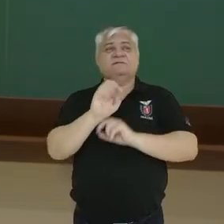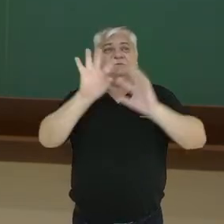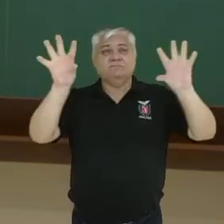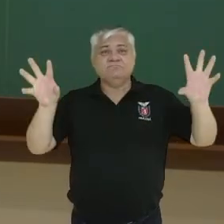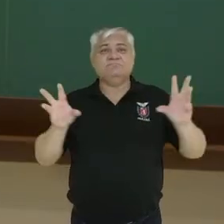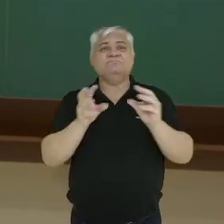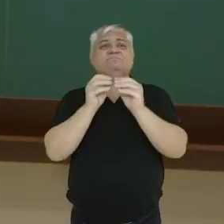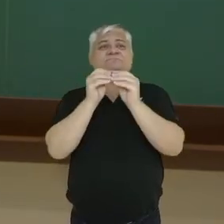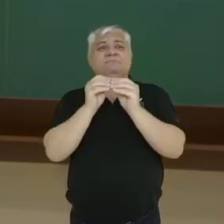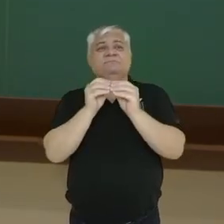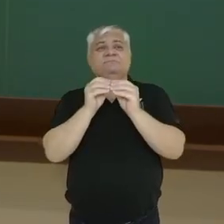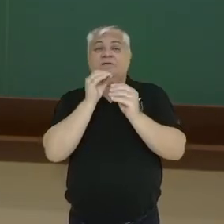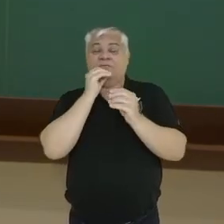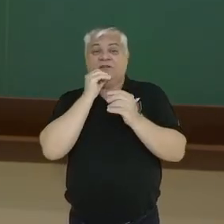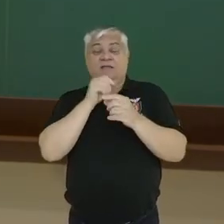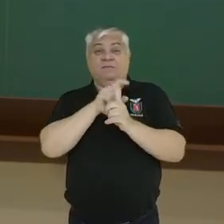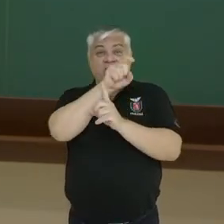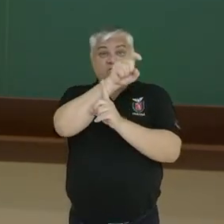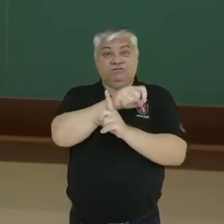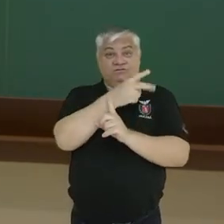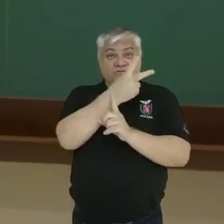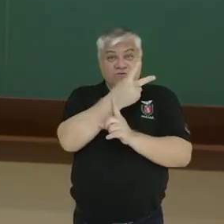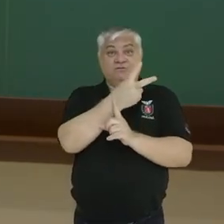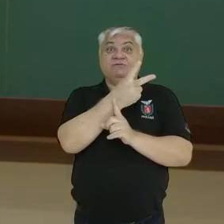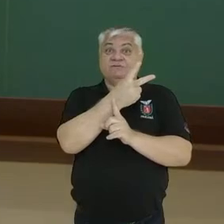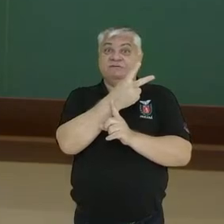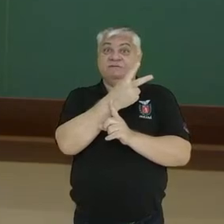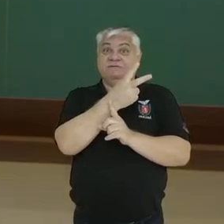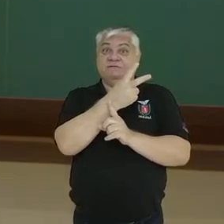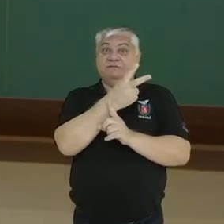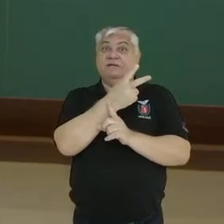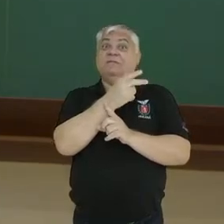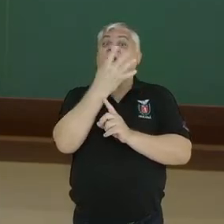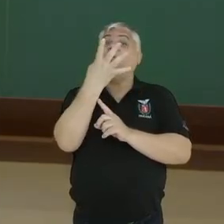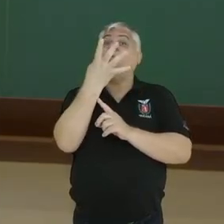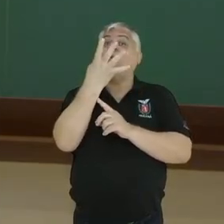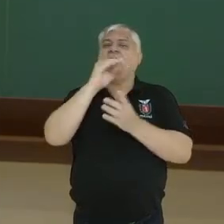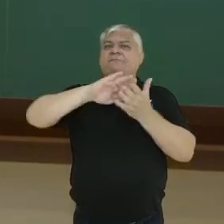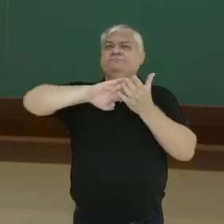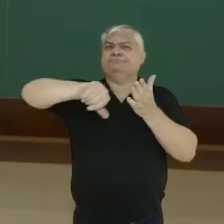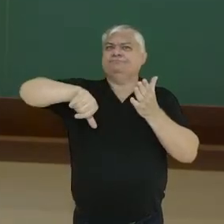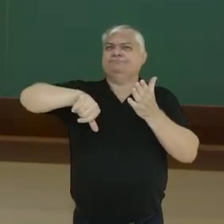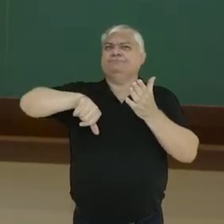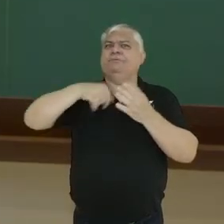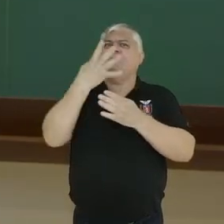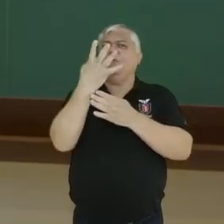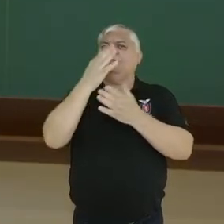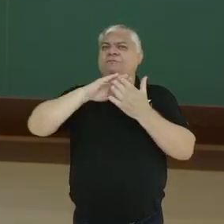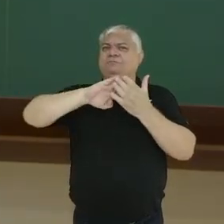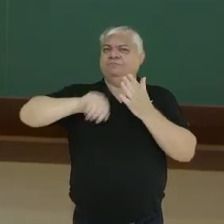termos semelhantes, né? Ou melhor, antes disso eu vou me livrar do 4. O 4 é denominador, então tira o